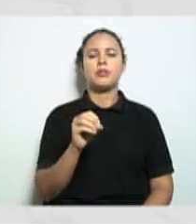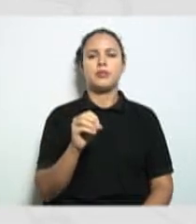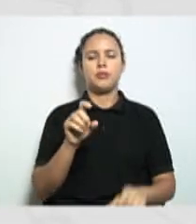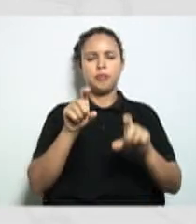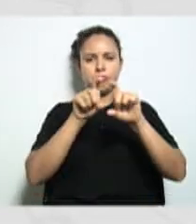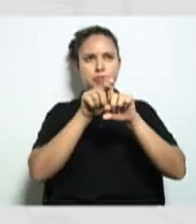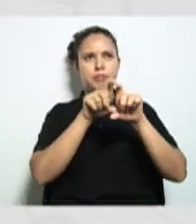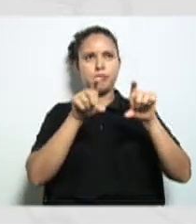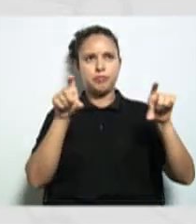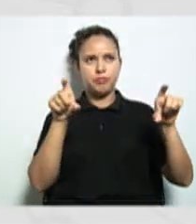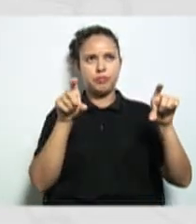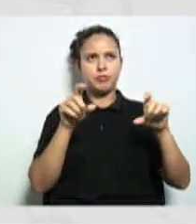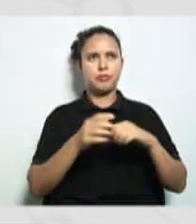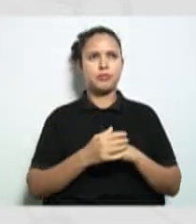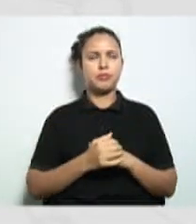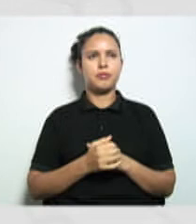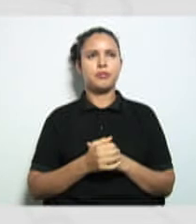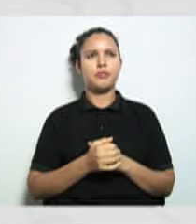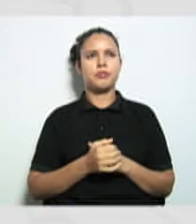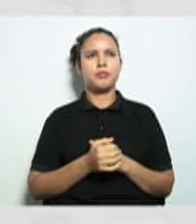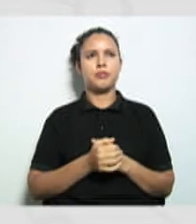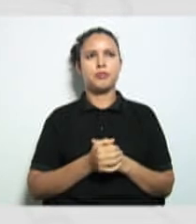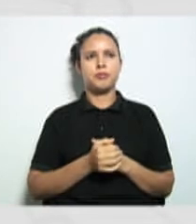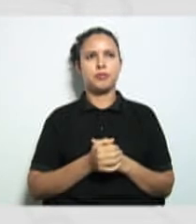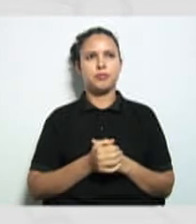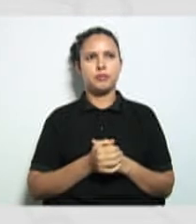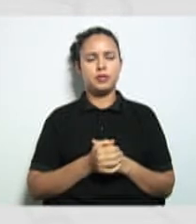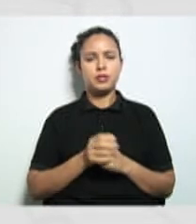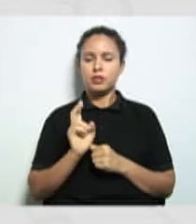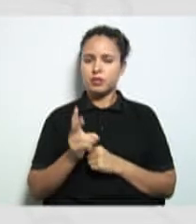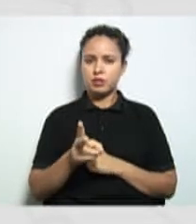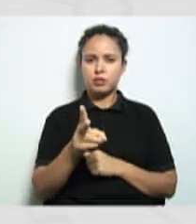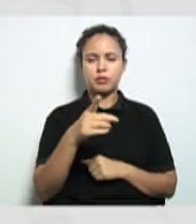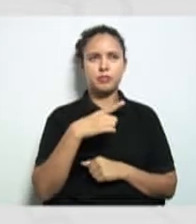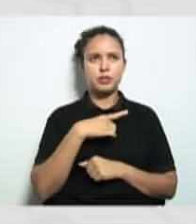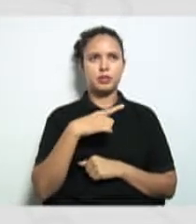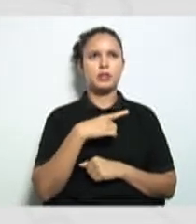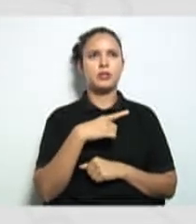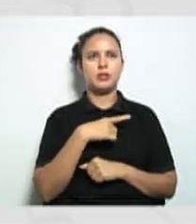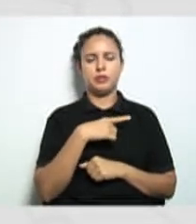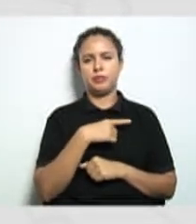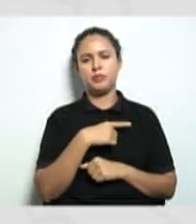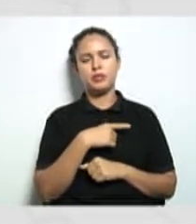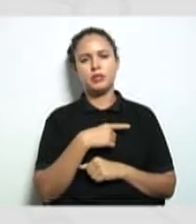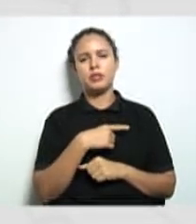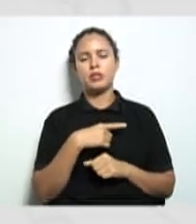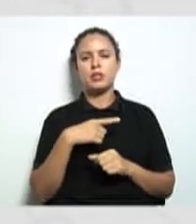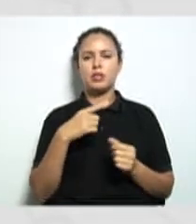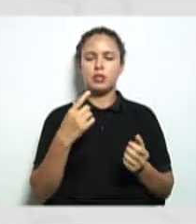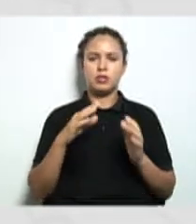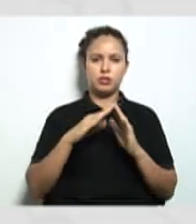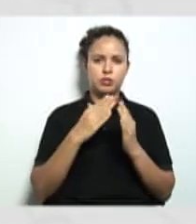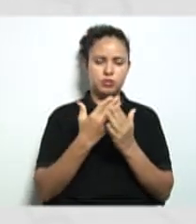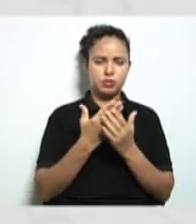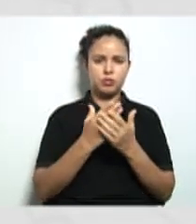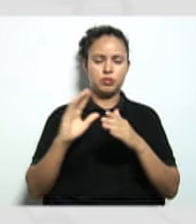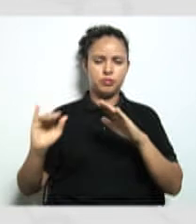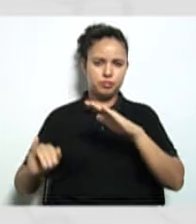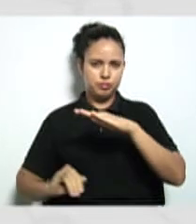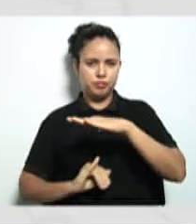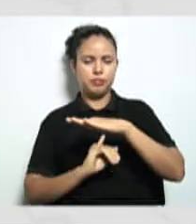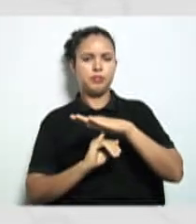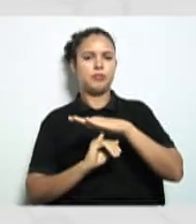aqui, todas corretas. Nós observamos que sempre há a identificação, né, da